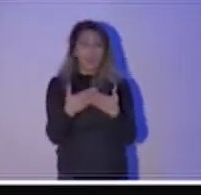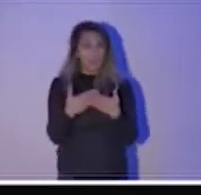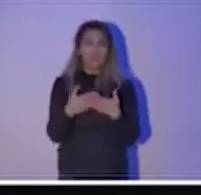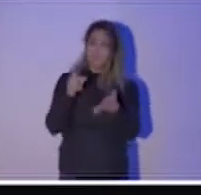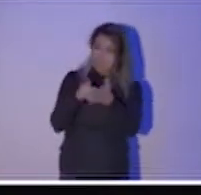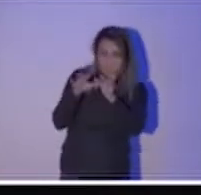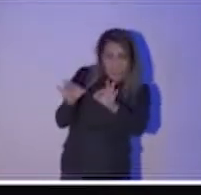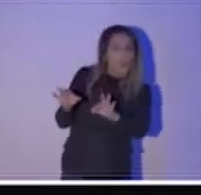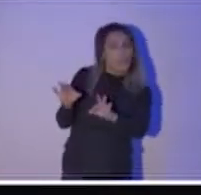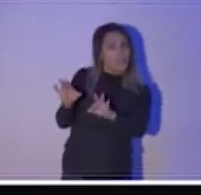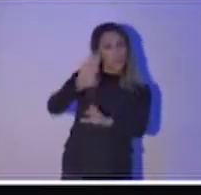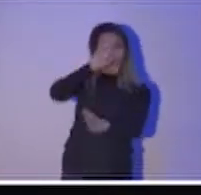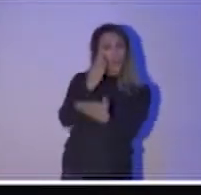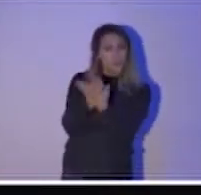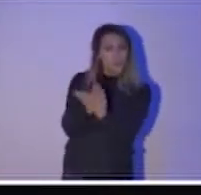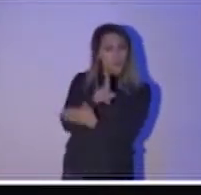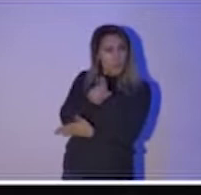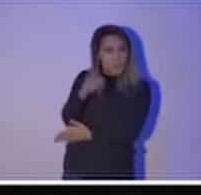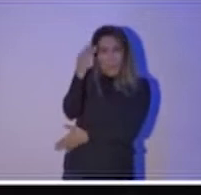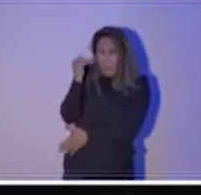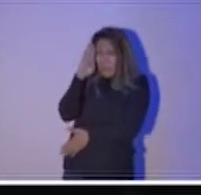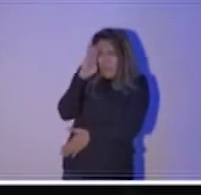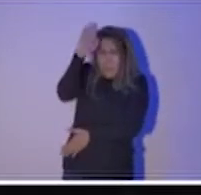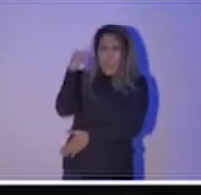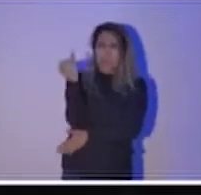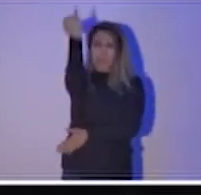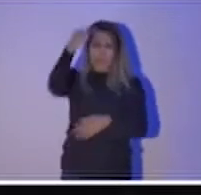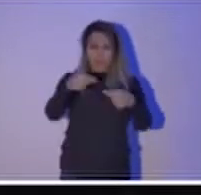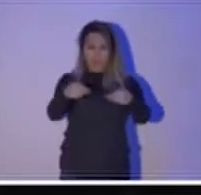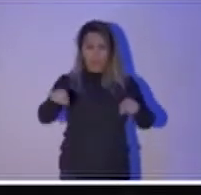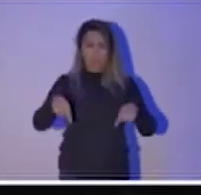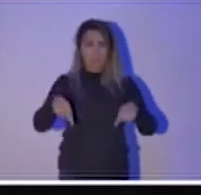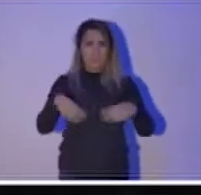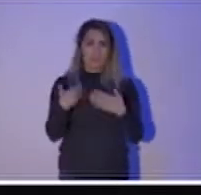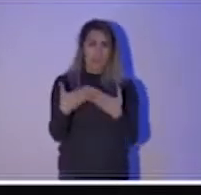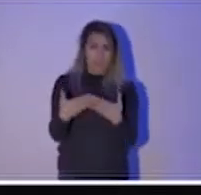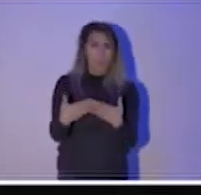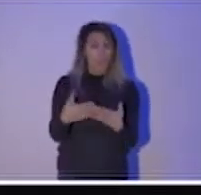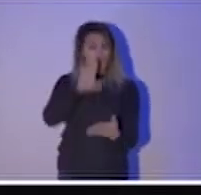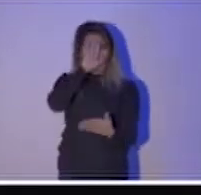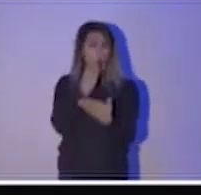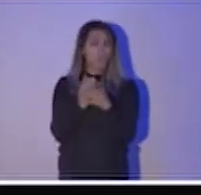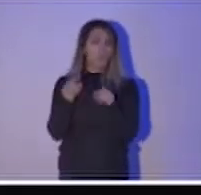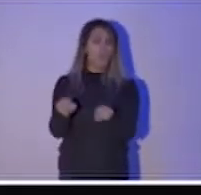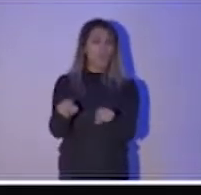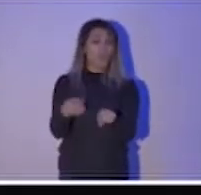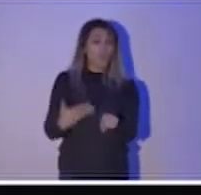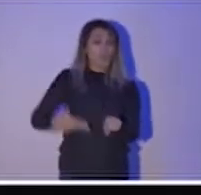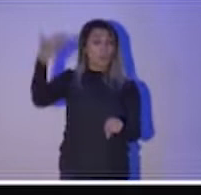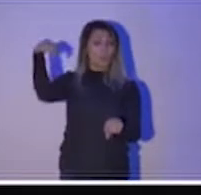isso. Eu também acredito nisso. Eu fico pensando que porque eu tive duas professoras